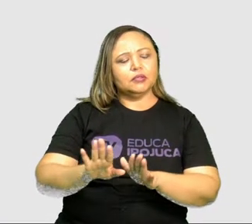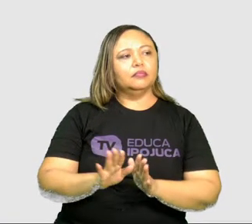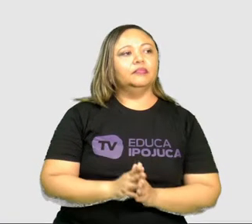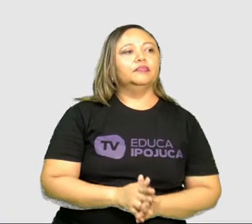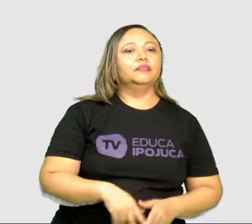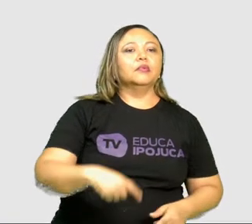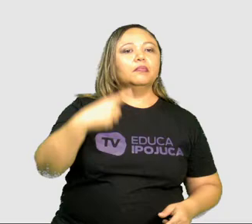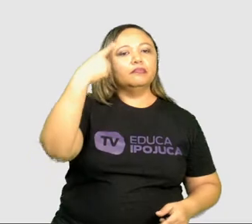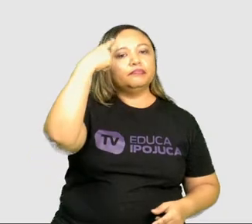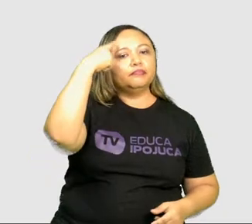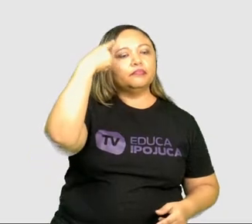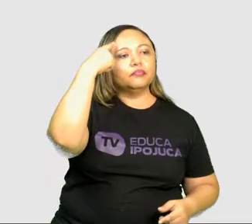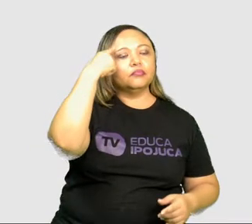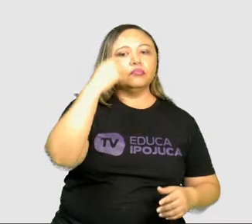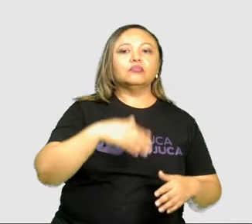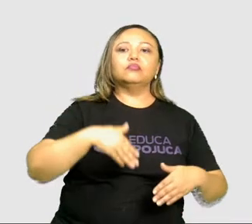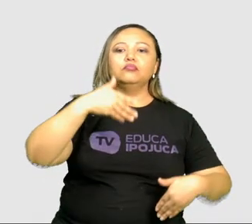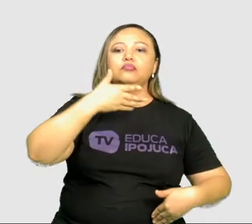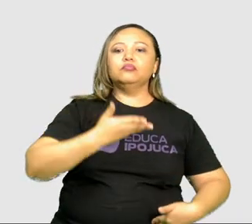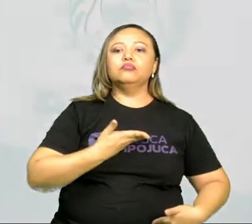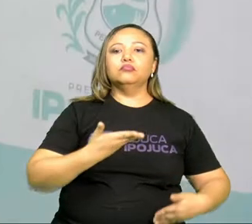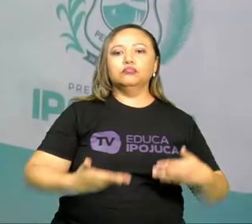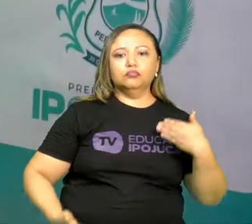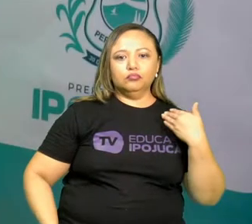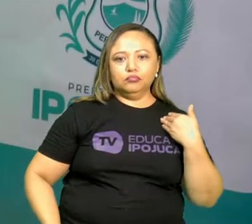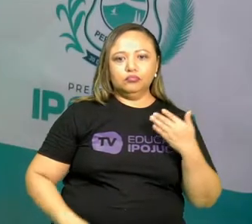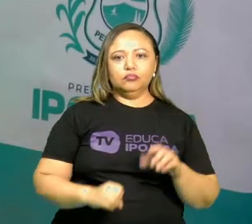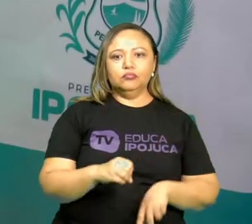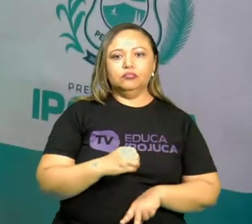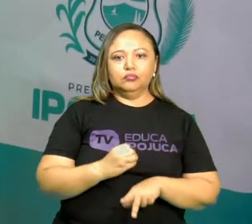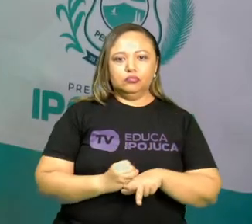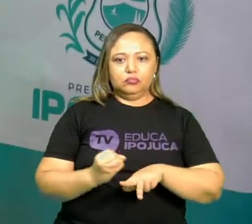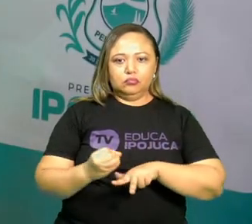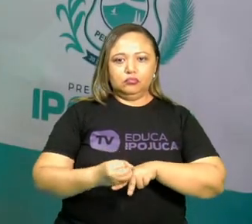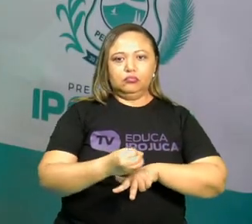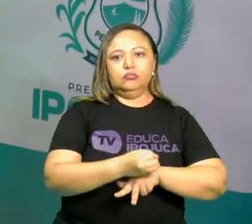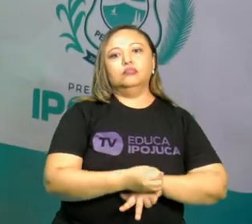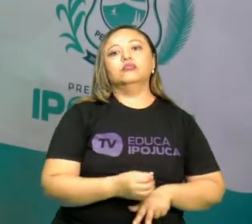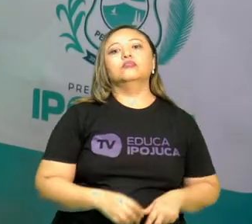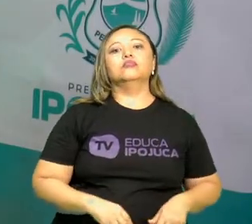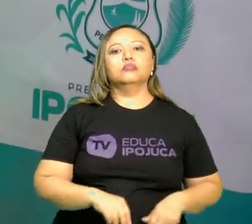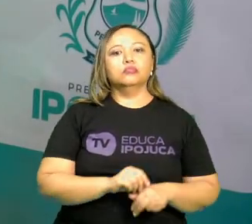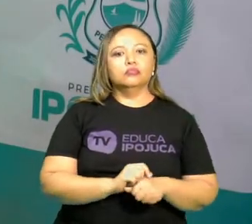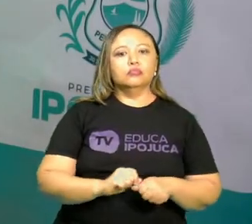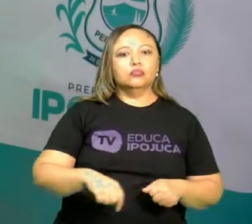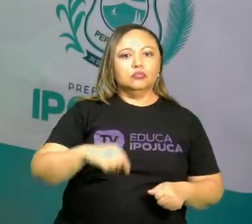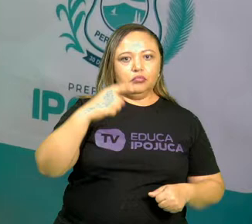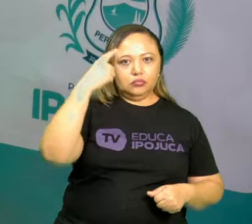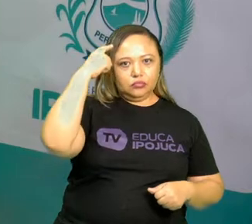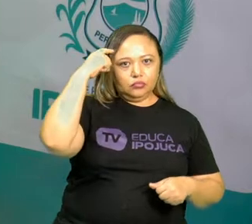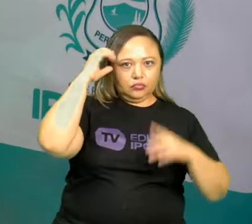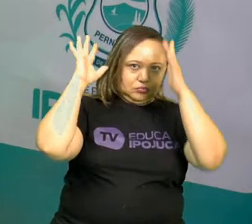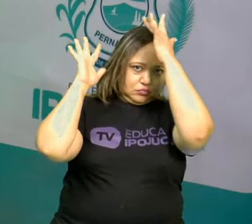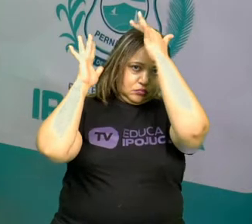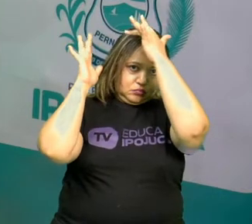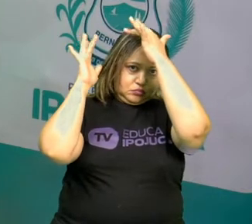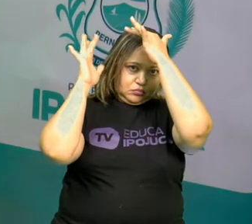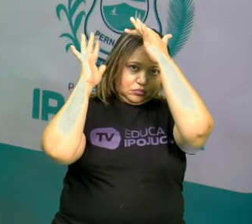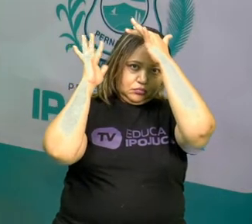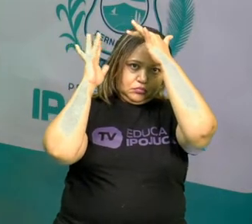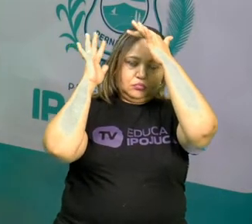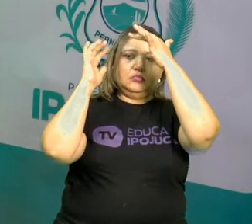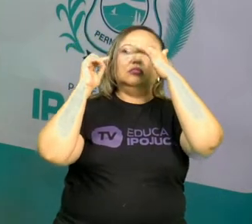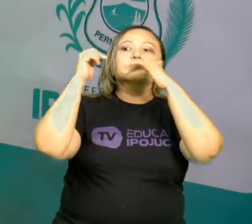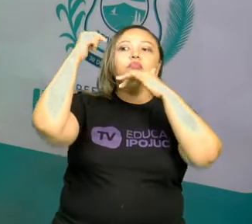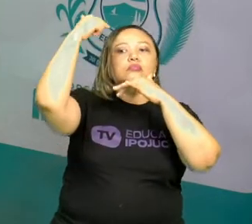Pensando nisso, o corpo humano, os órgãos vitais e suas funções são o cérebro, alojado